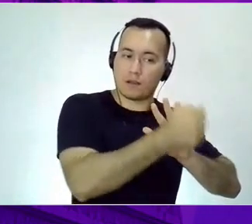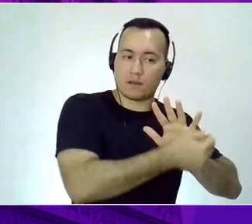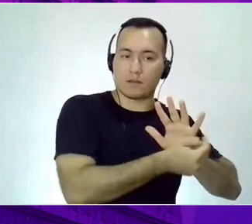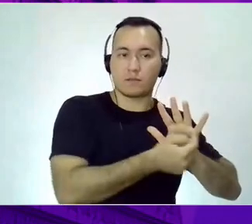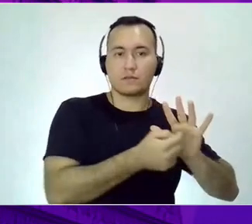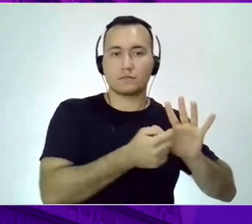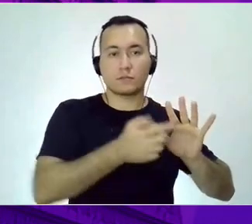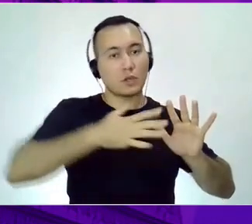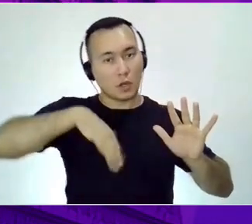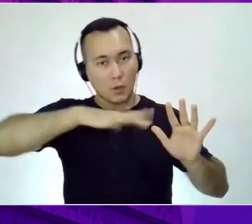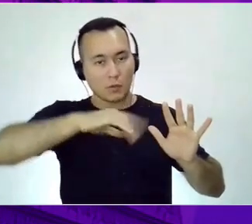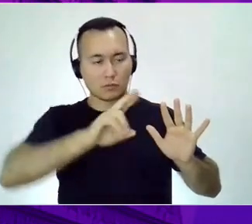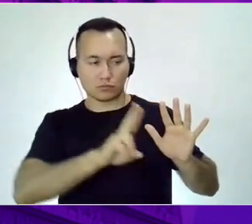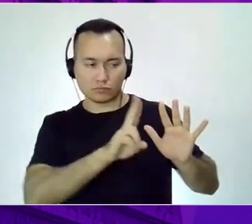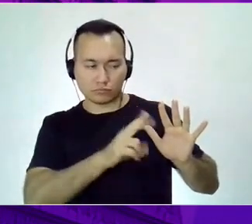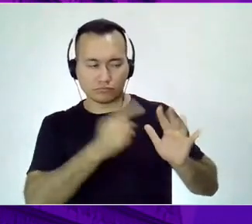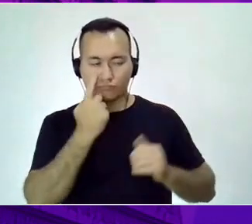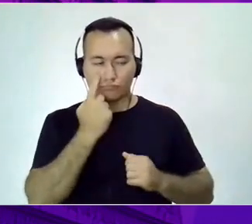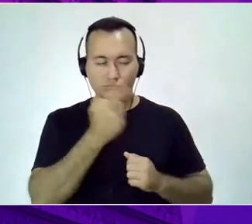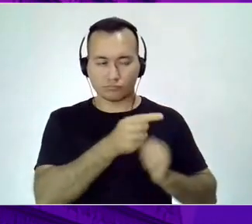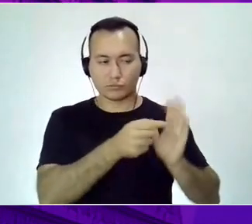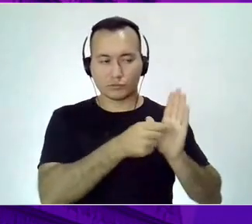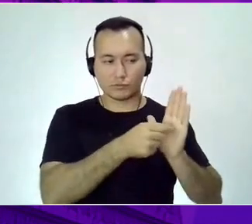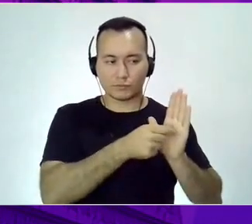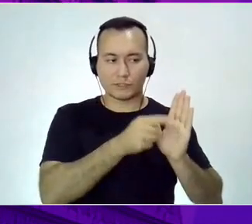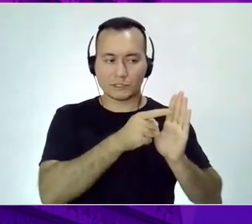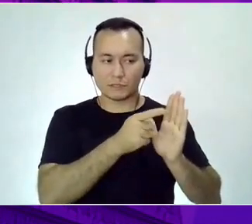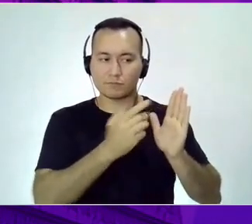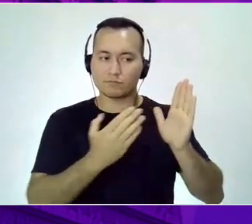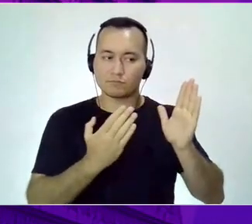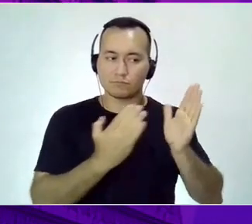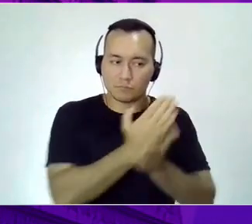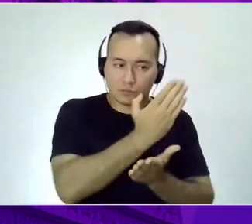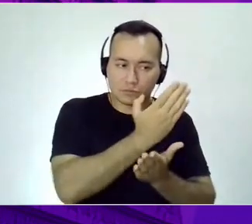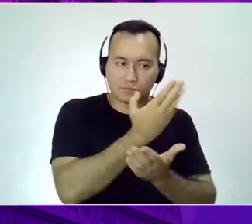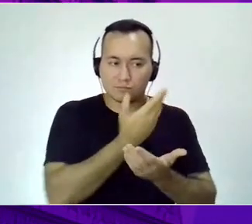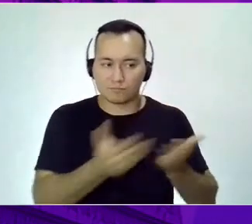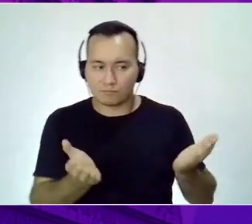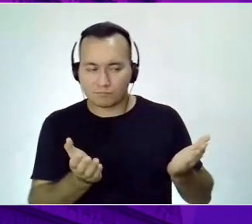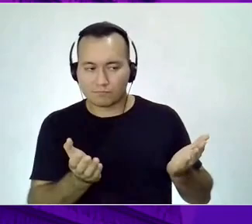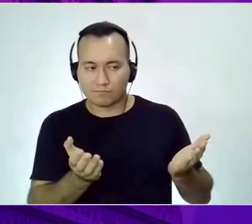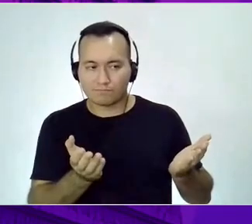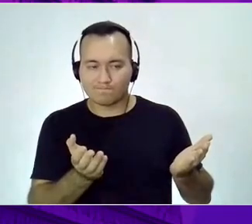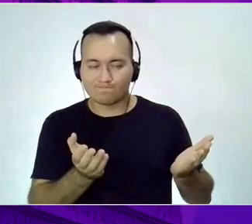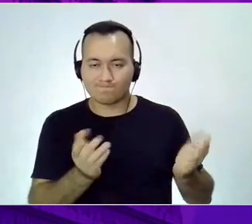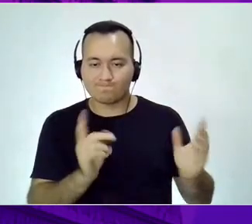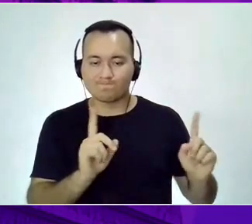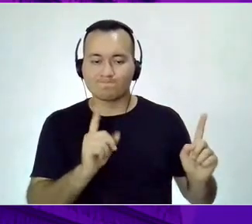não passa. É a régua para medir a qualidade do software. ok?